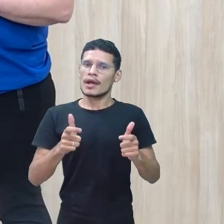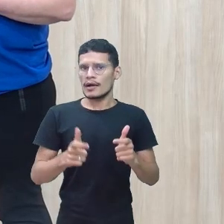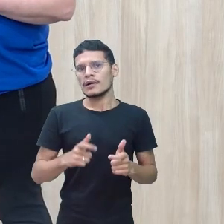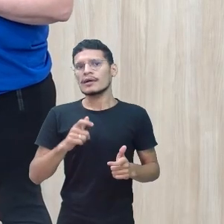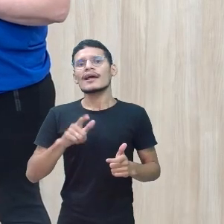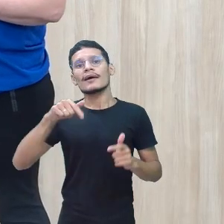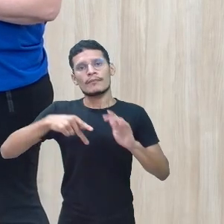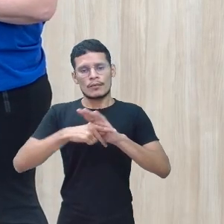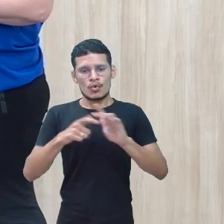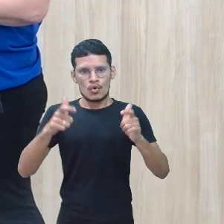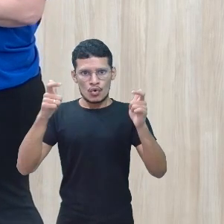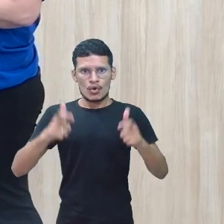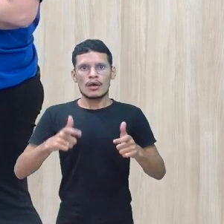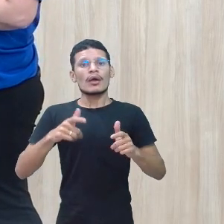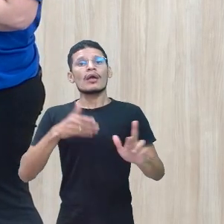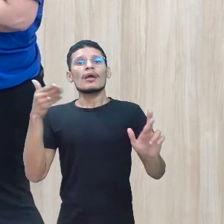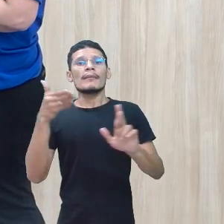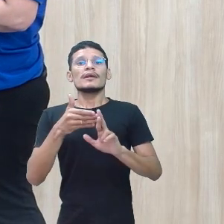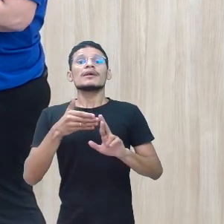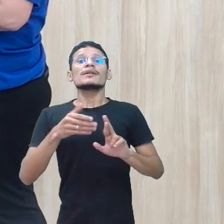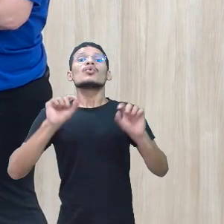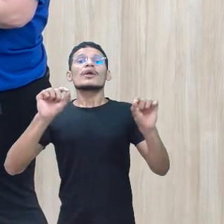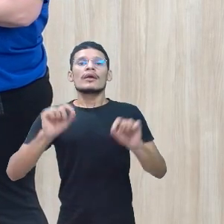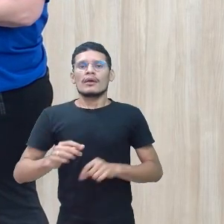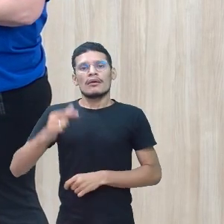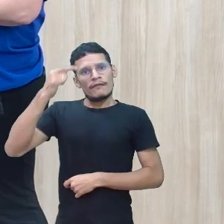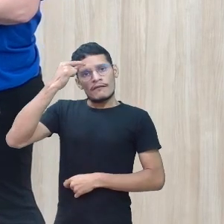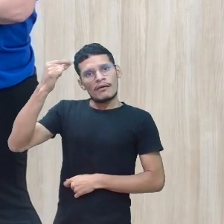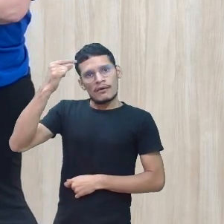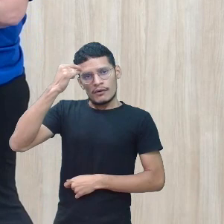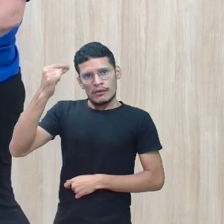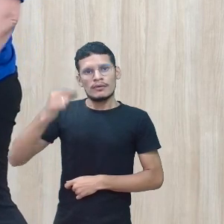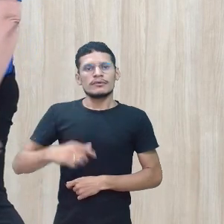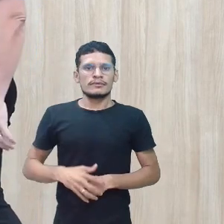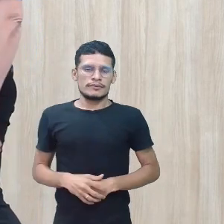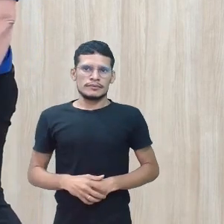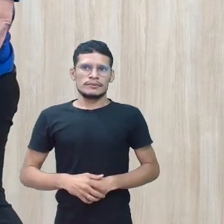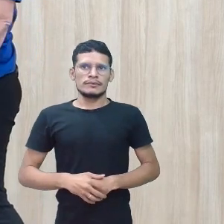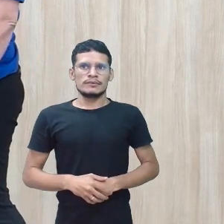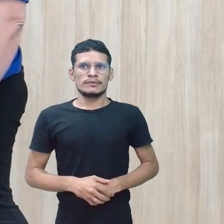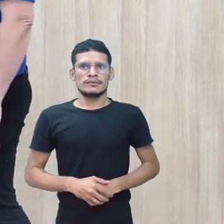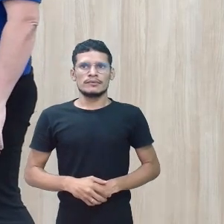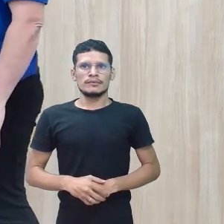de lugar? Então, ele representa a faculdade.